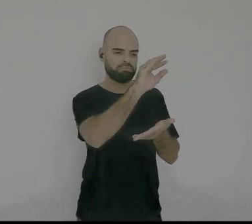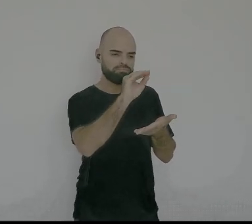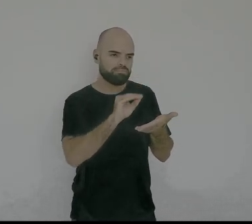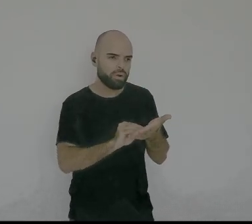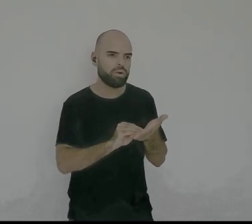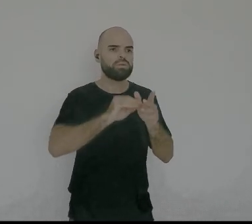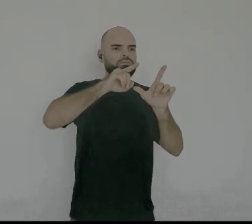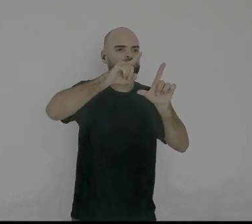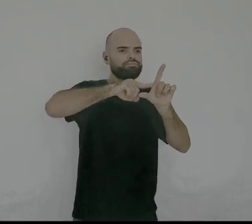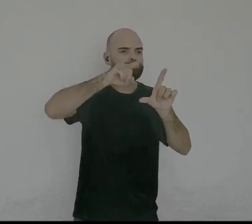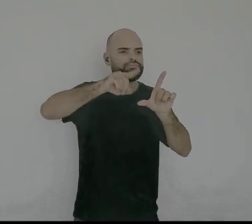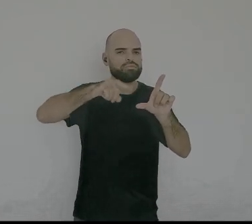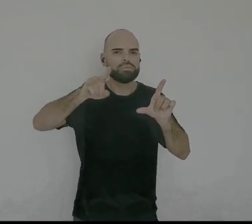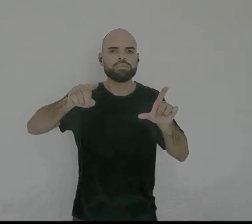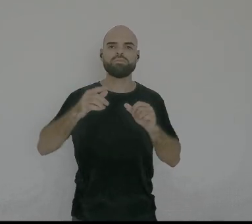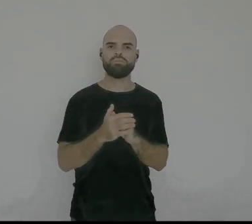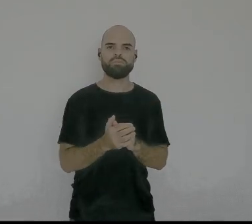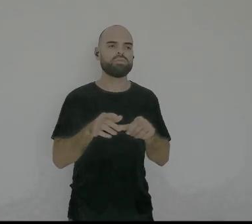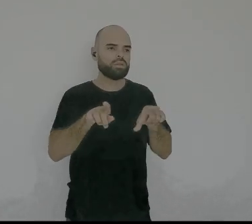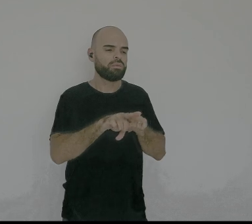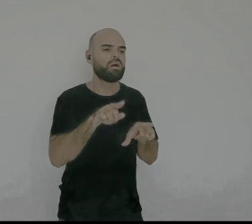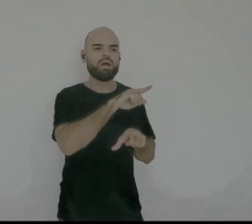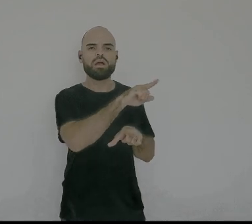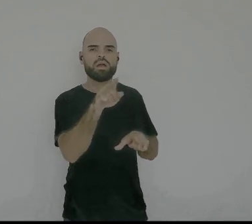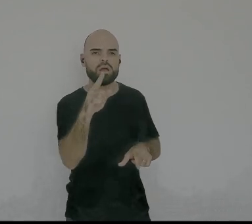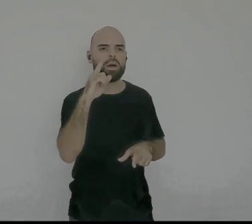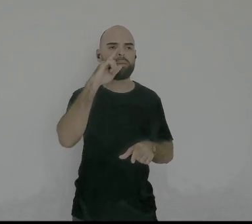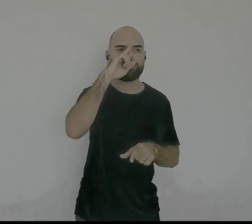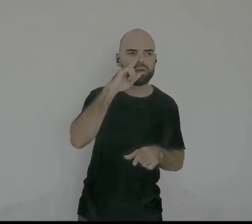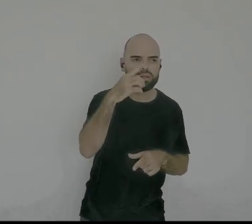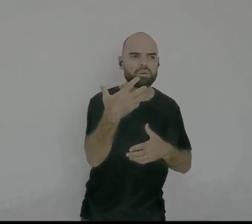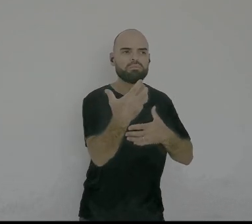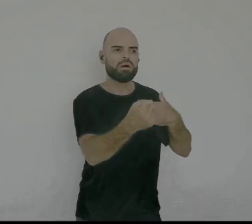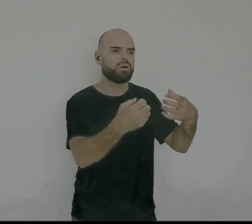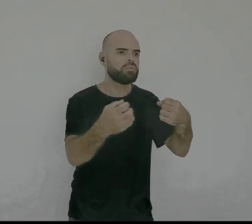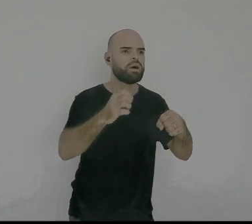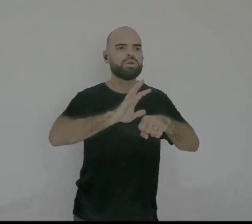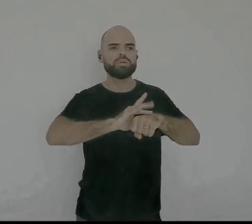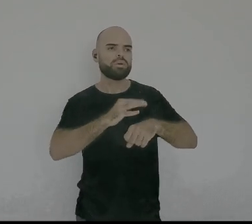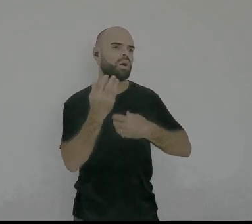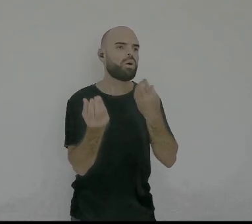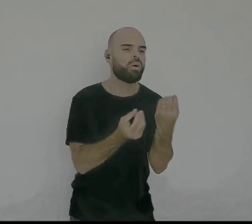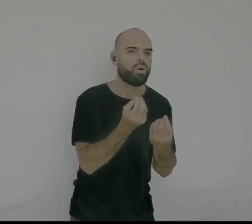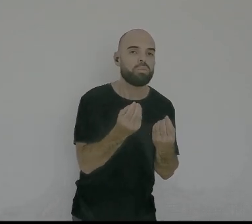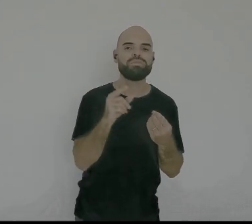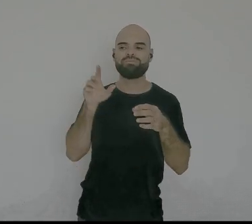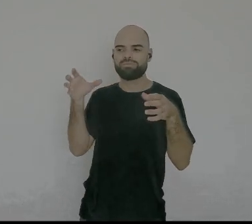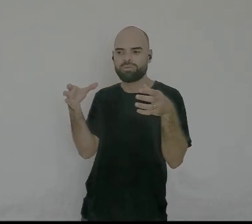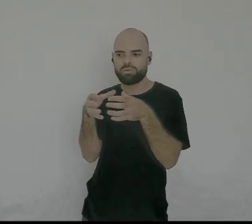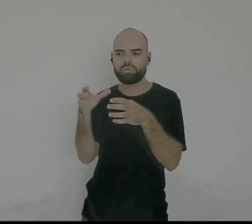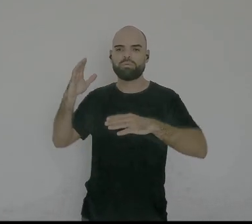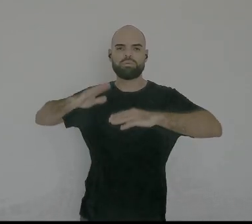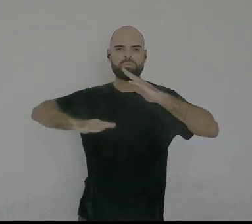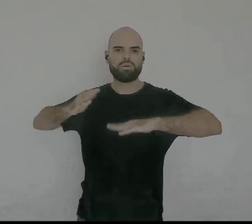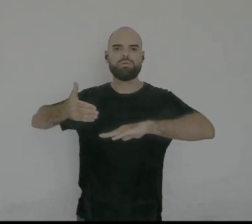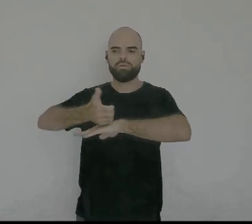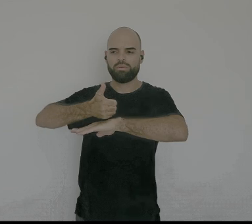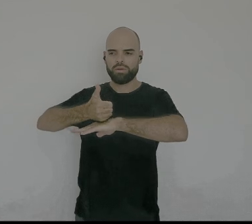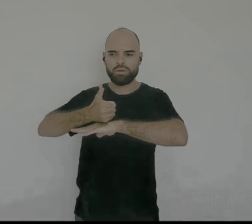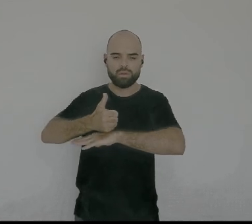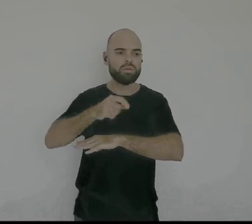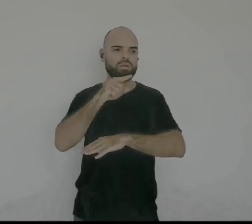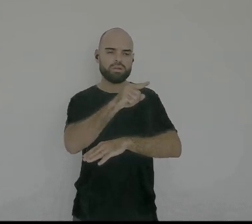crônicas por, por, por critérios de estratificação de risco e diz quem